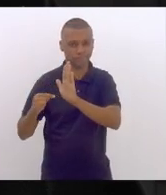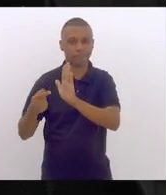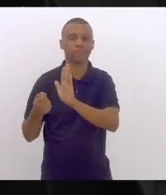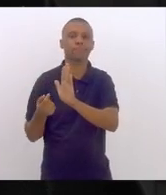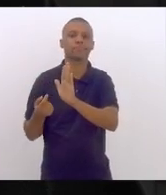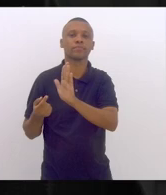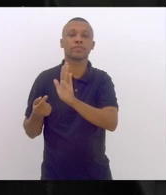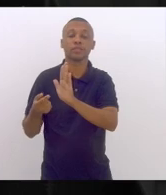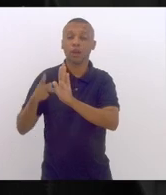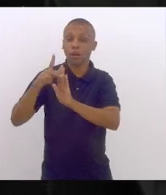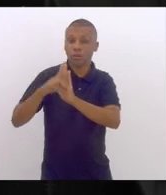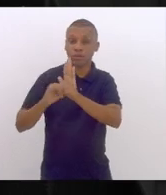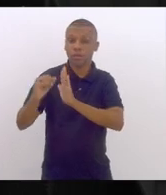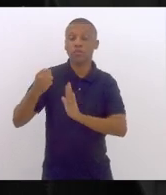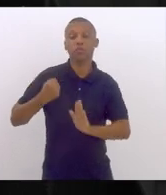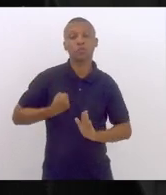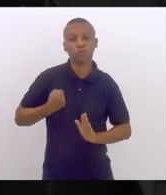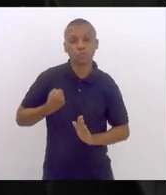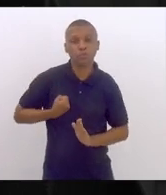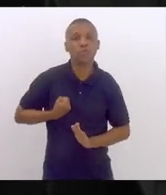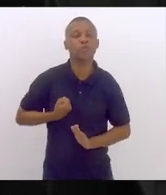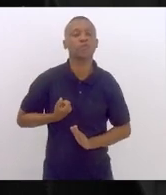projeto de lei de número